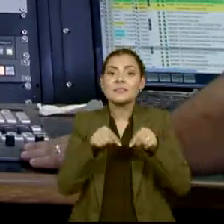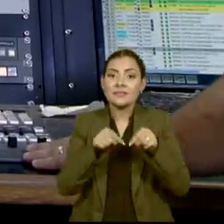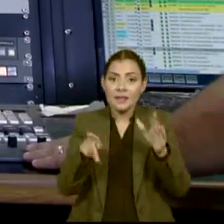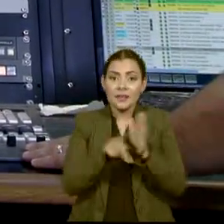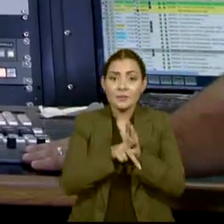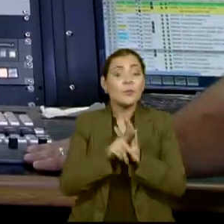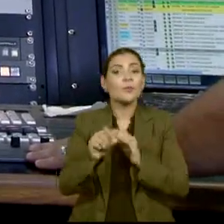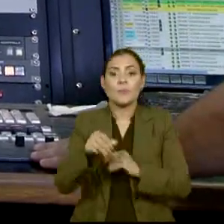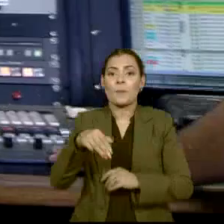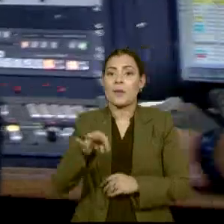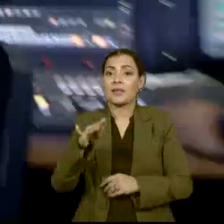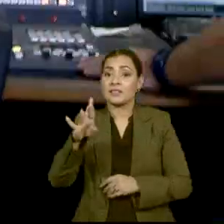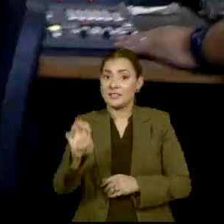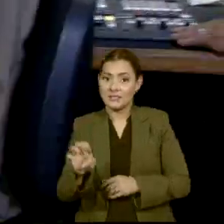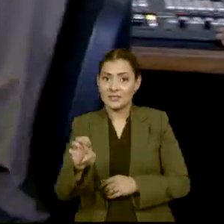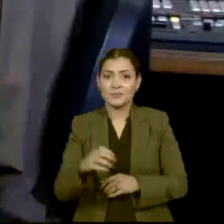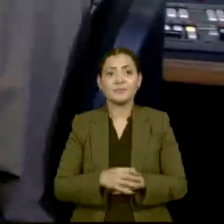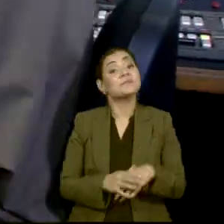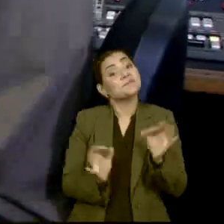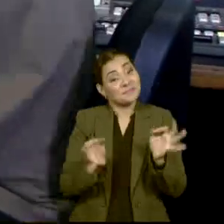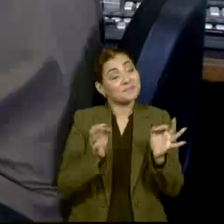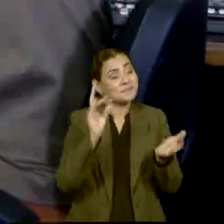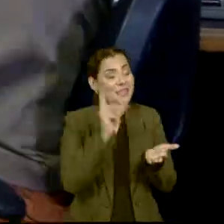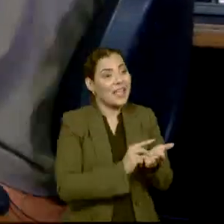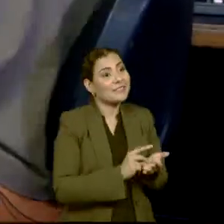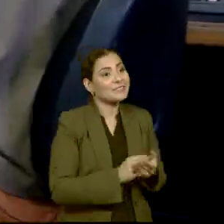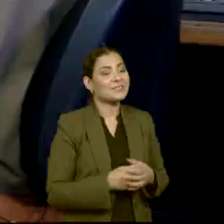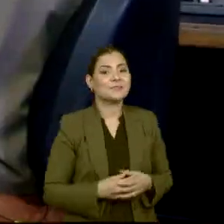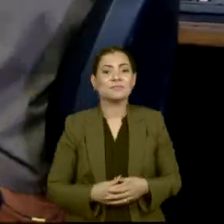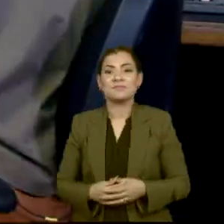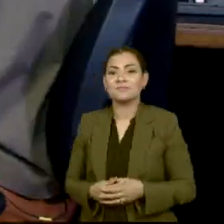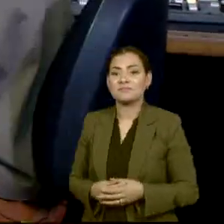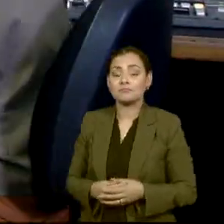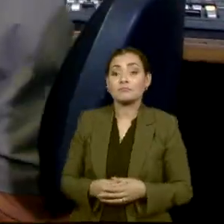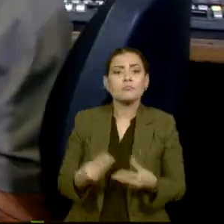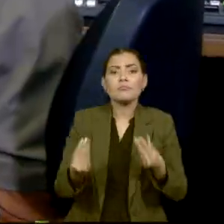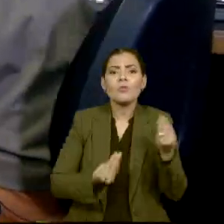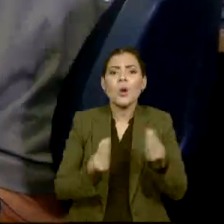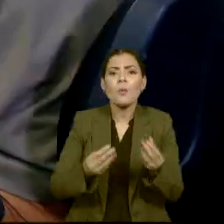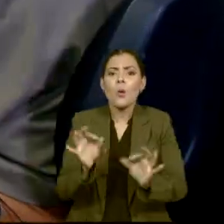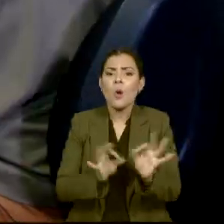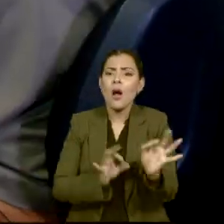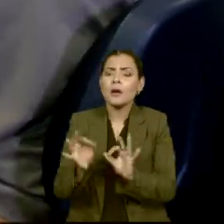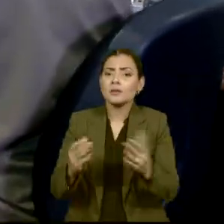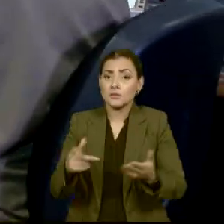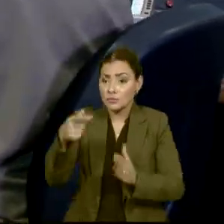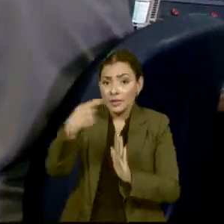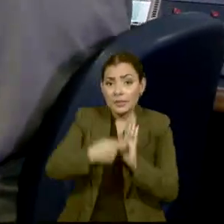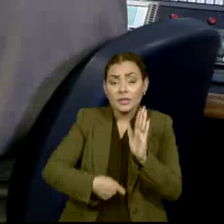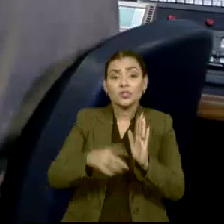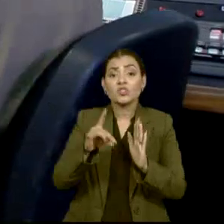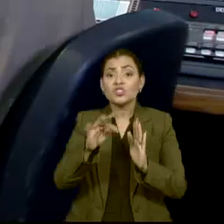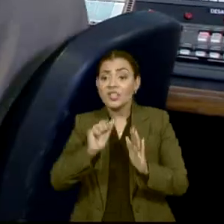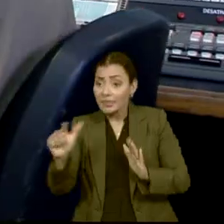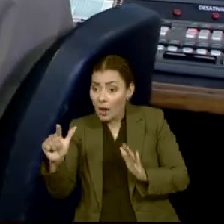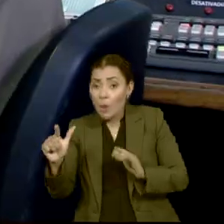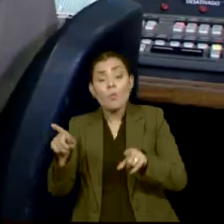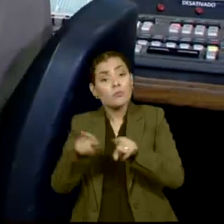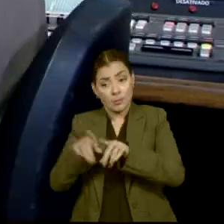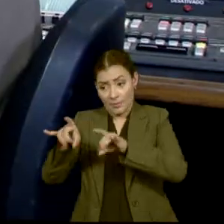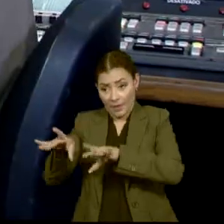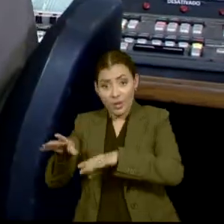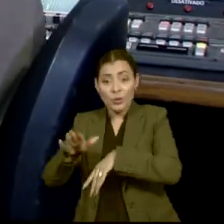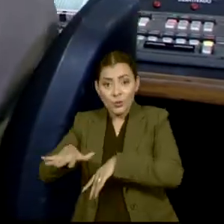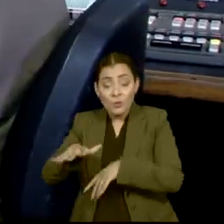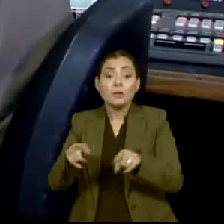controle mestre. Não é isso? É isso. Agora, como é que funciona? Vocês têm o roteiro digital, mas também tem ele